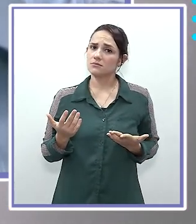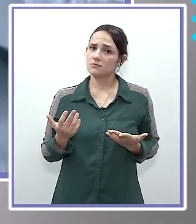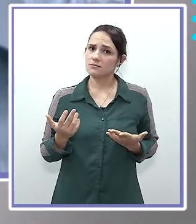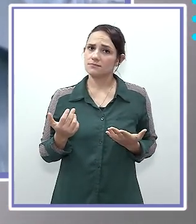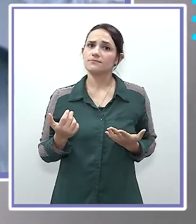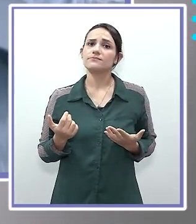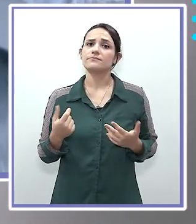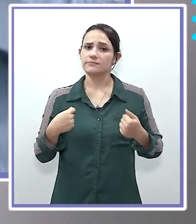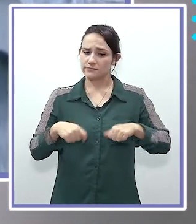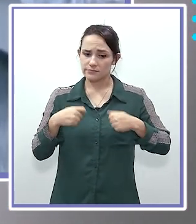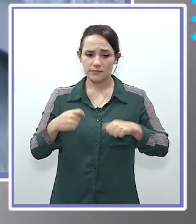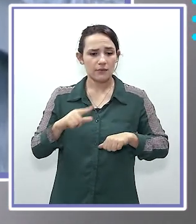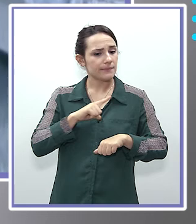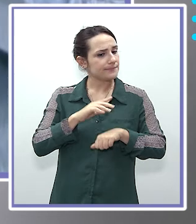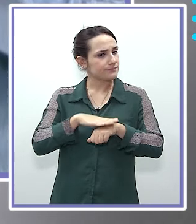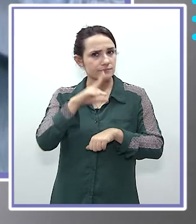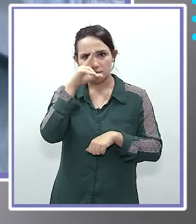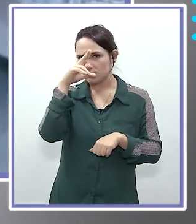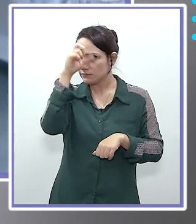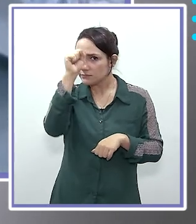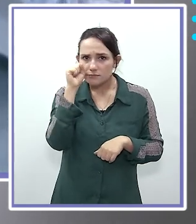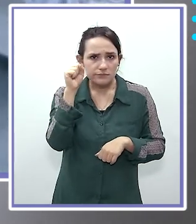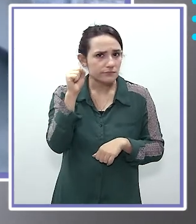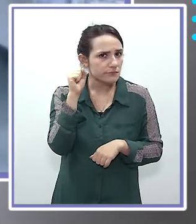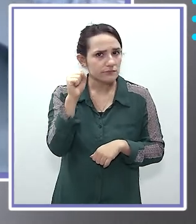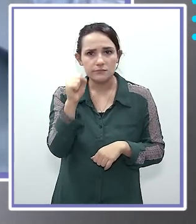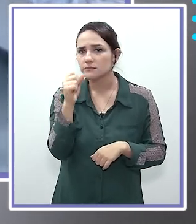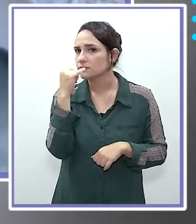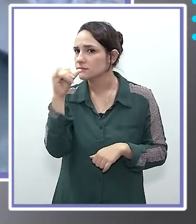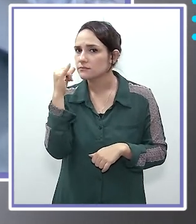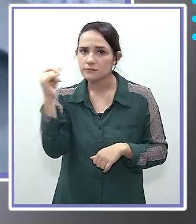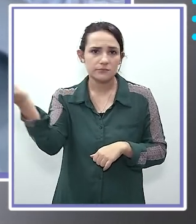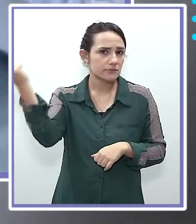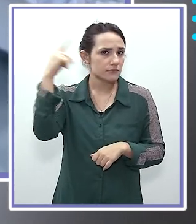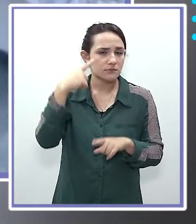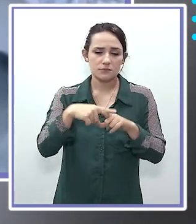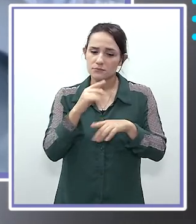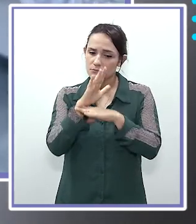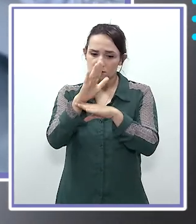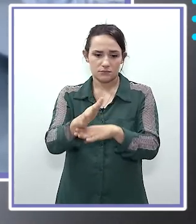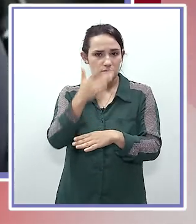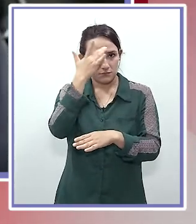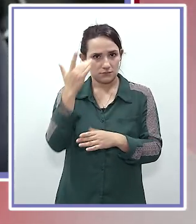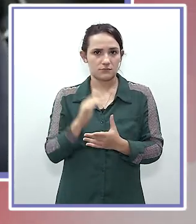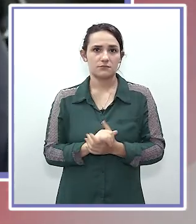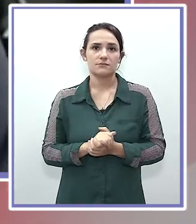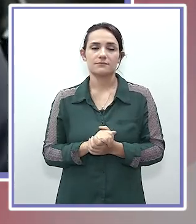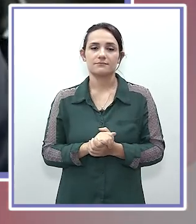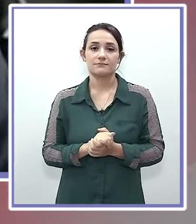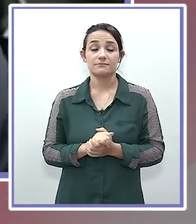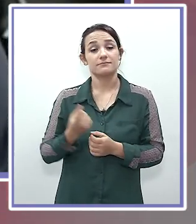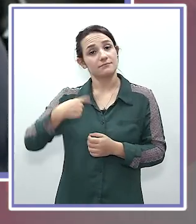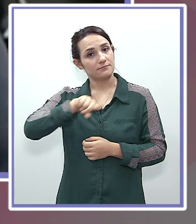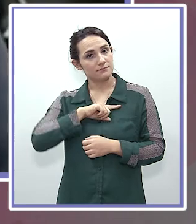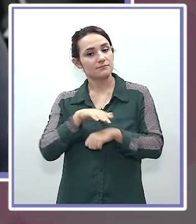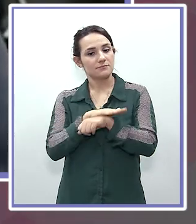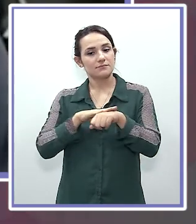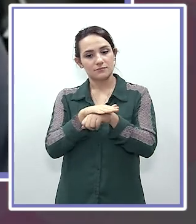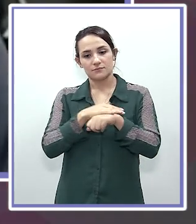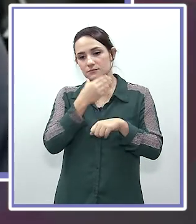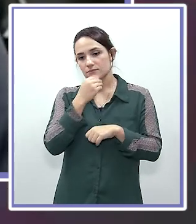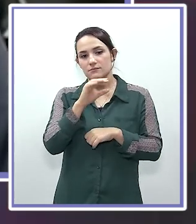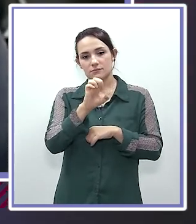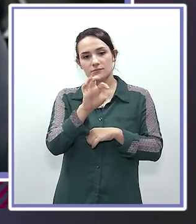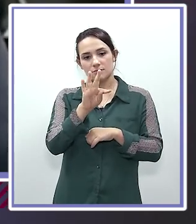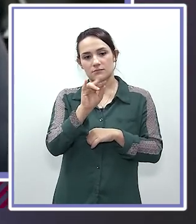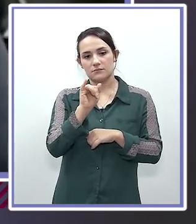aí o consumo de energia solar, que beneficia diretamente o consumidor final. Nós conversamos com o professor